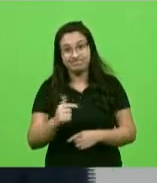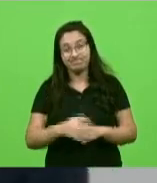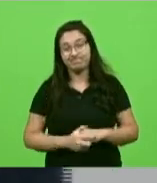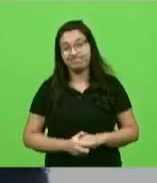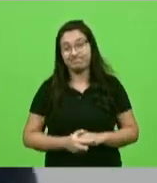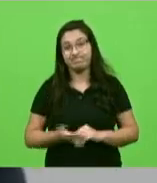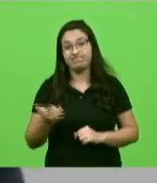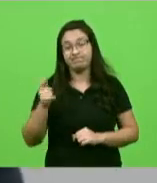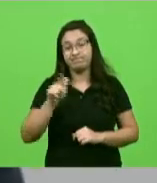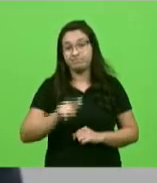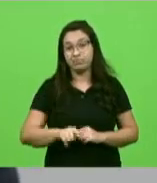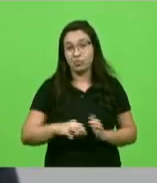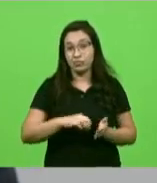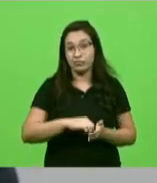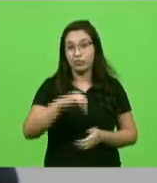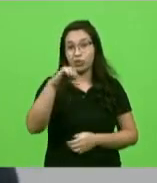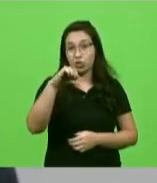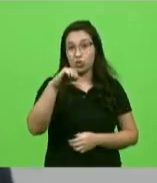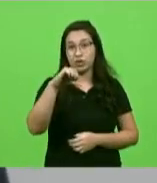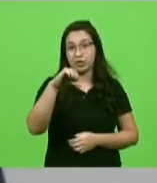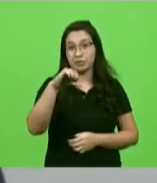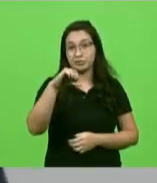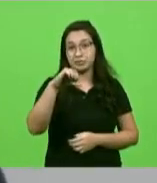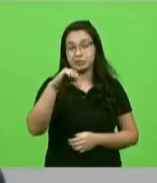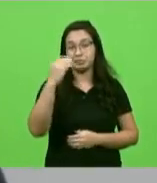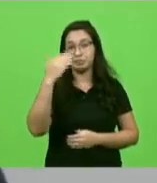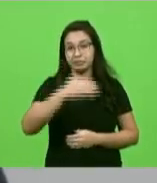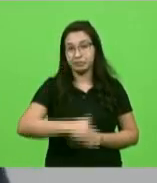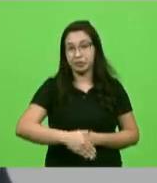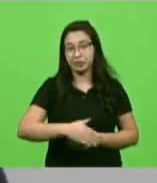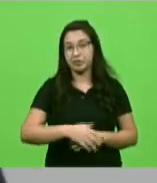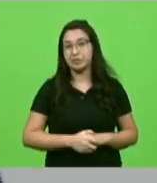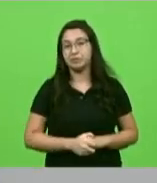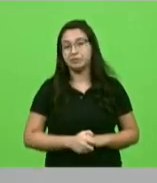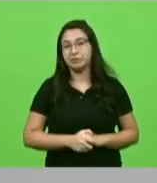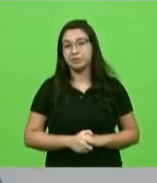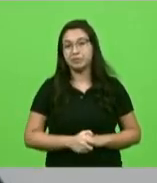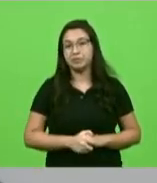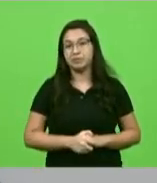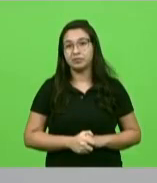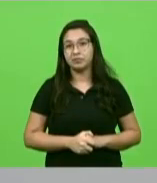Por fim, a nona evidência que eu extraio do processo.